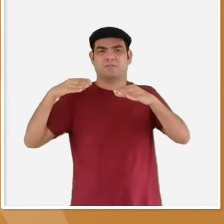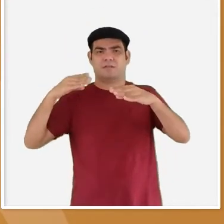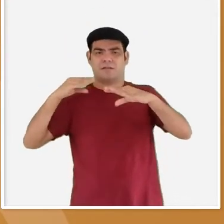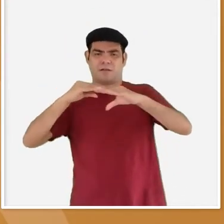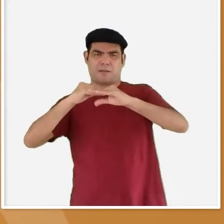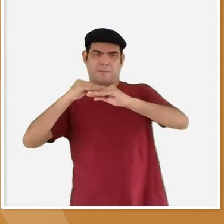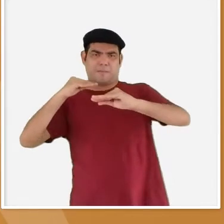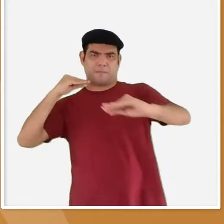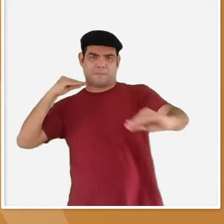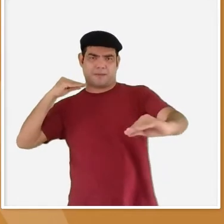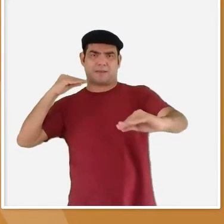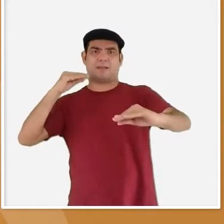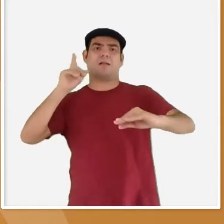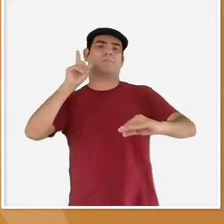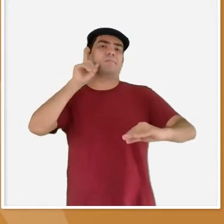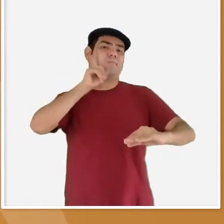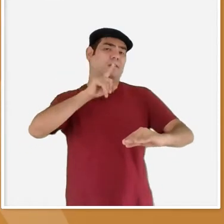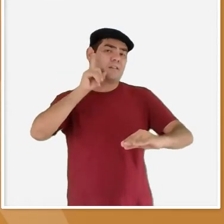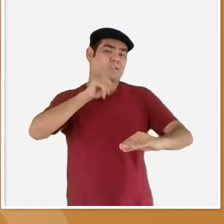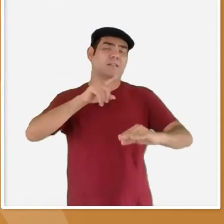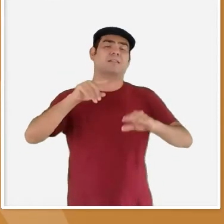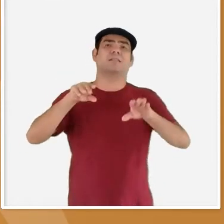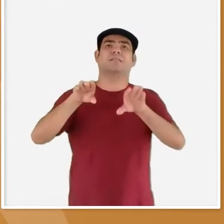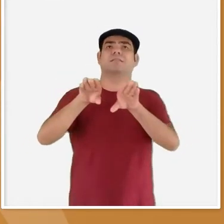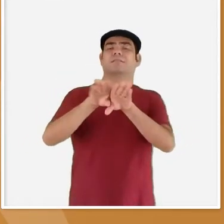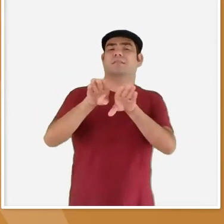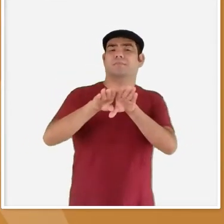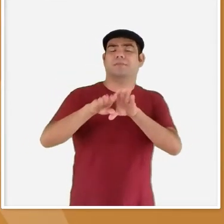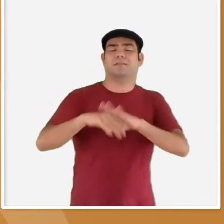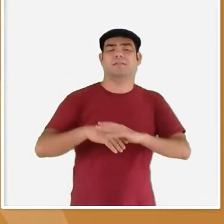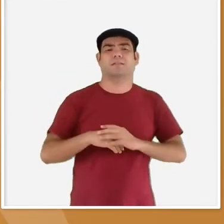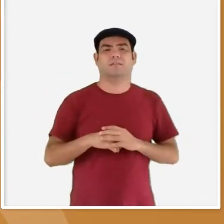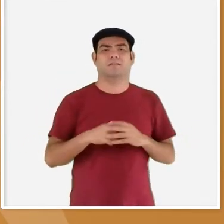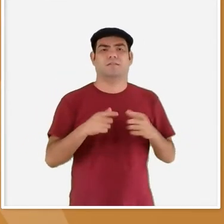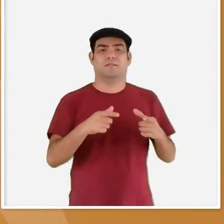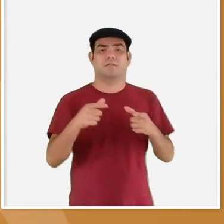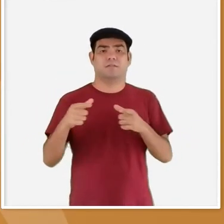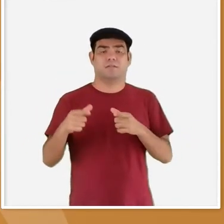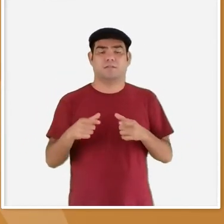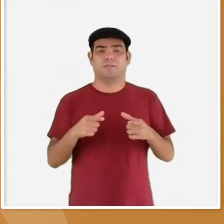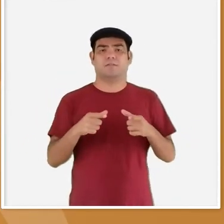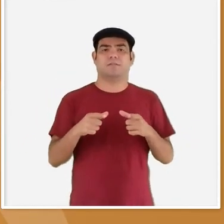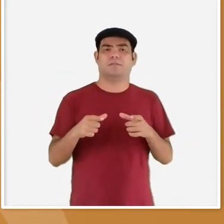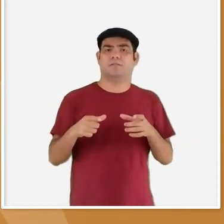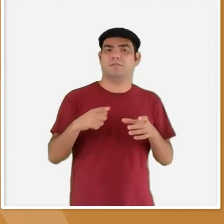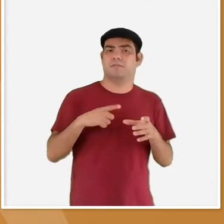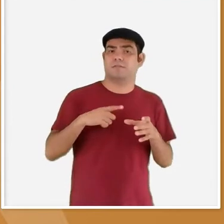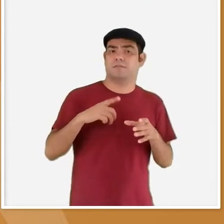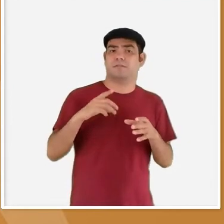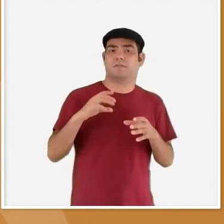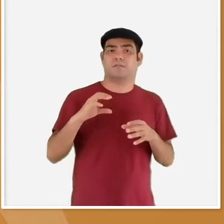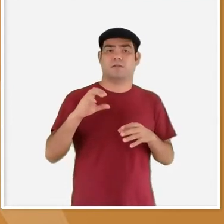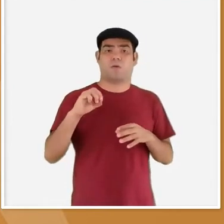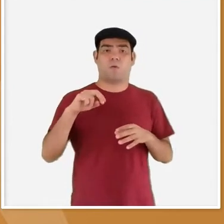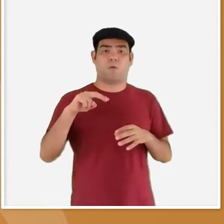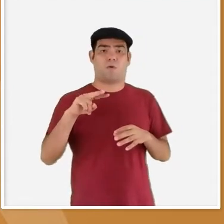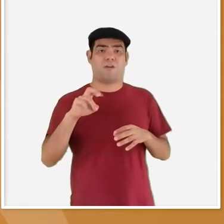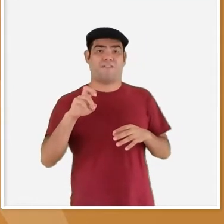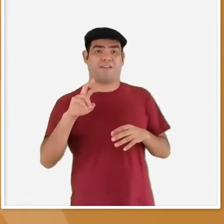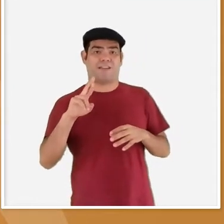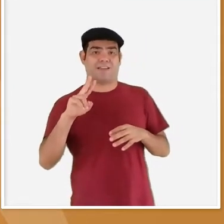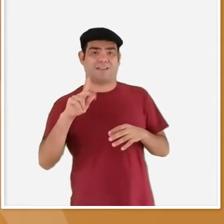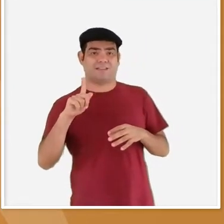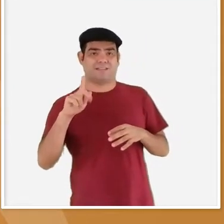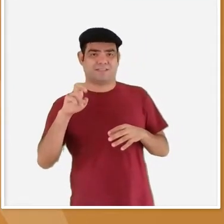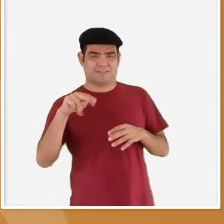tá? Sul-americana, e nessa localização ele tem a presença de placas convergentes, tá? Então, essas